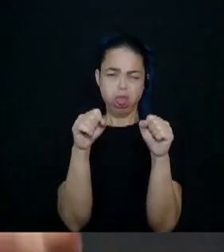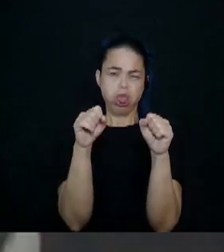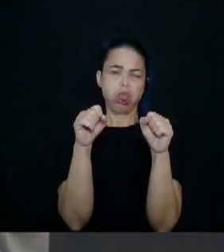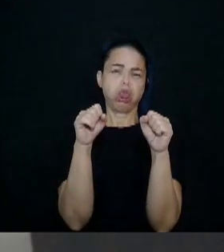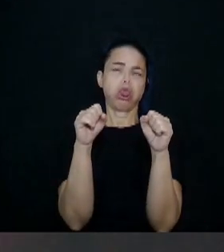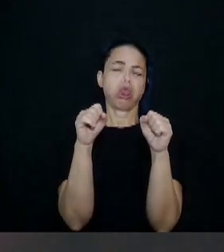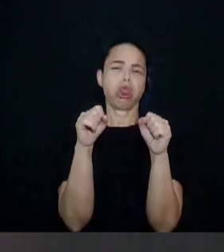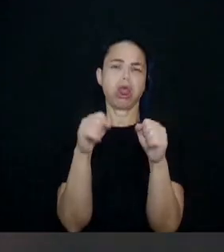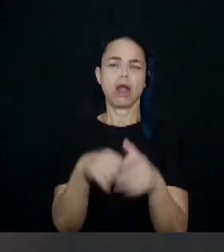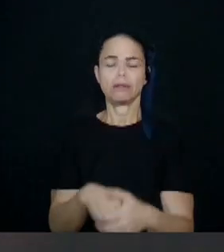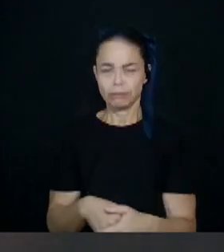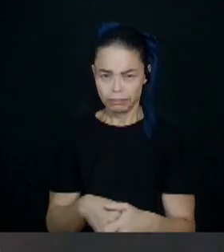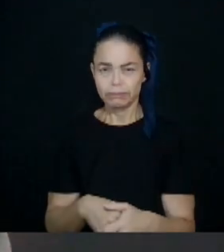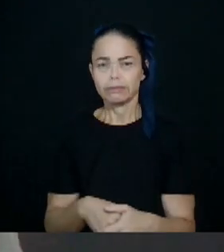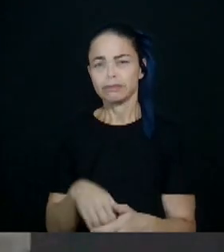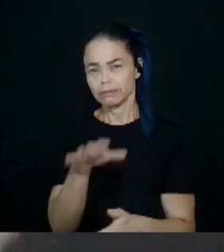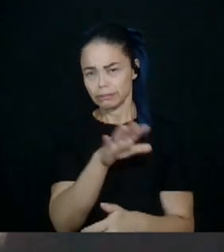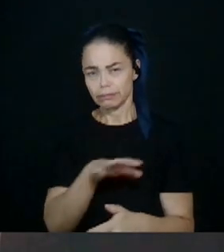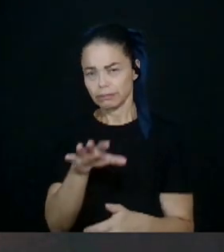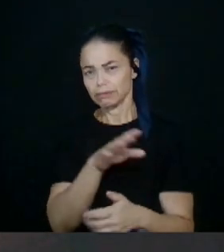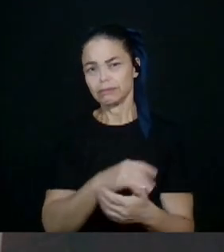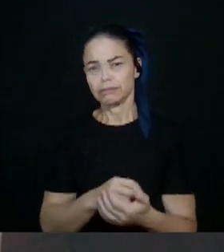aqui na região de